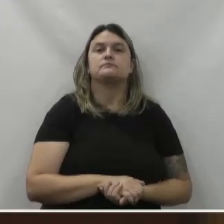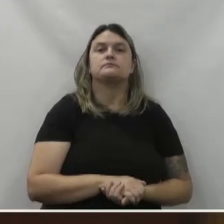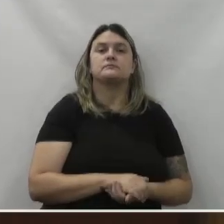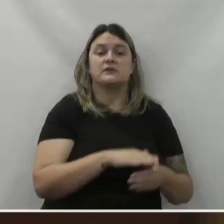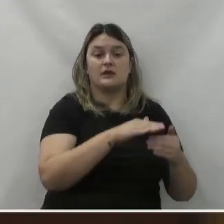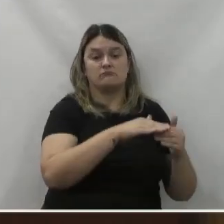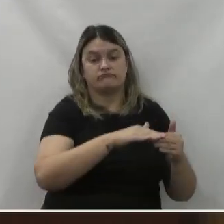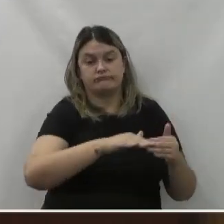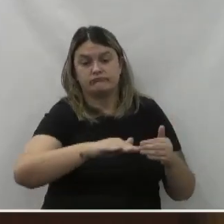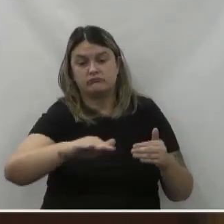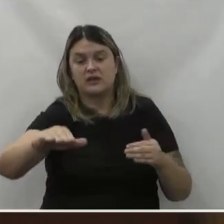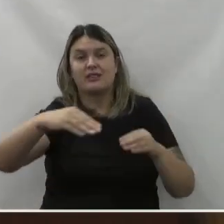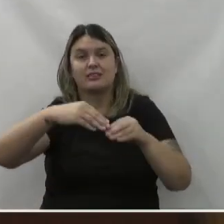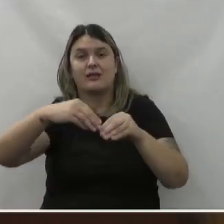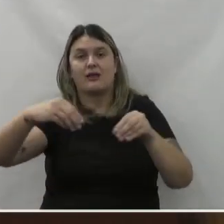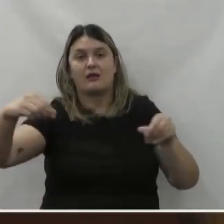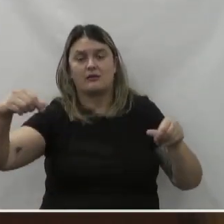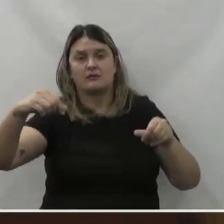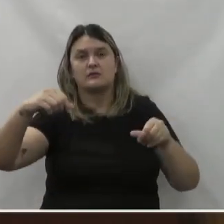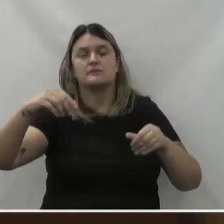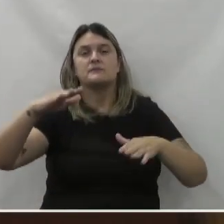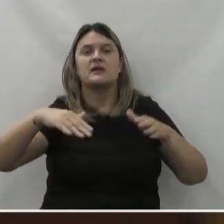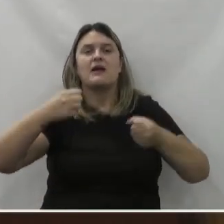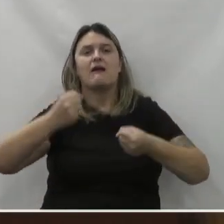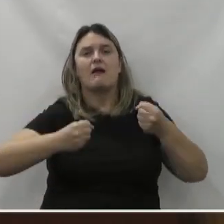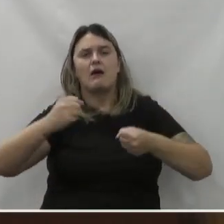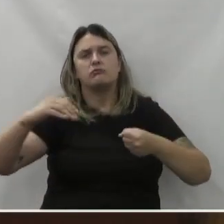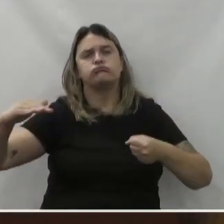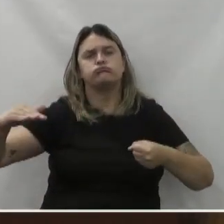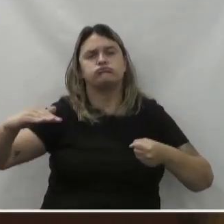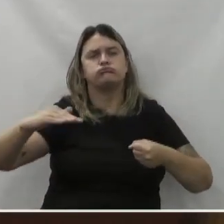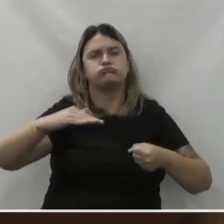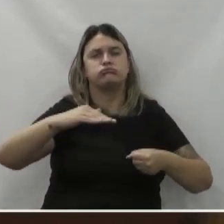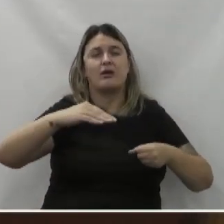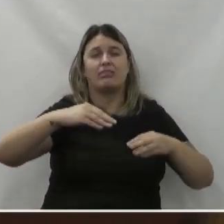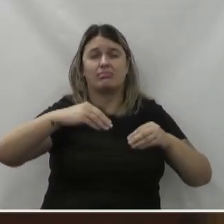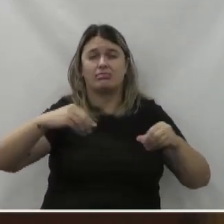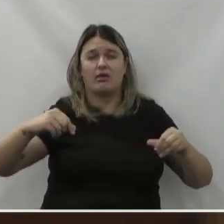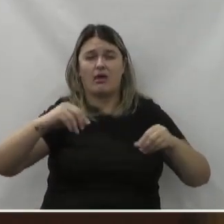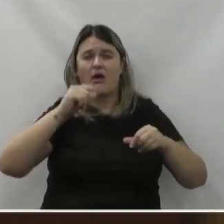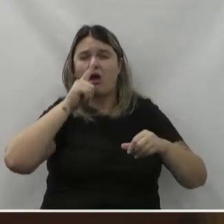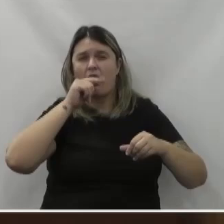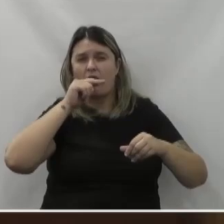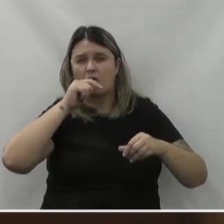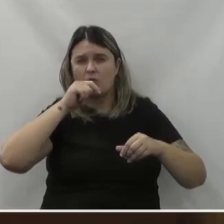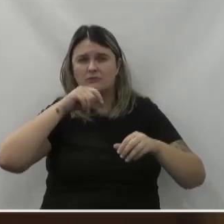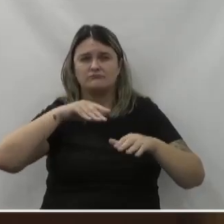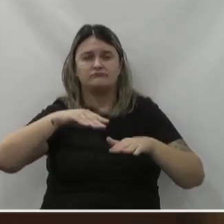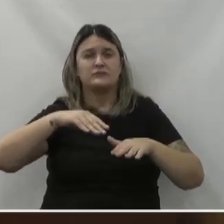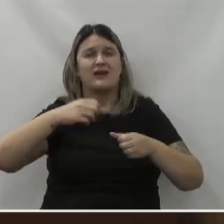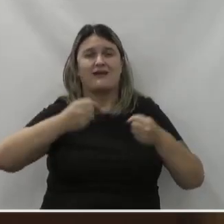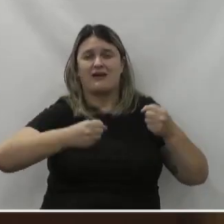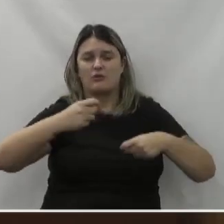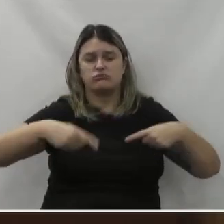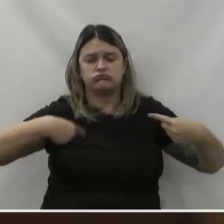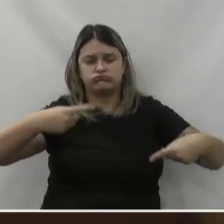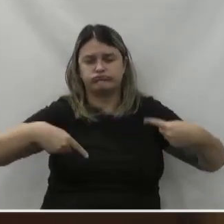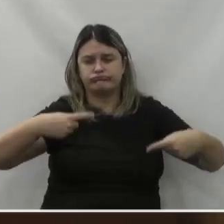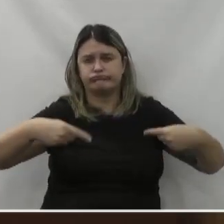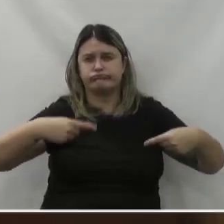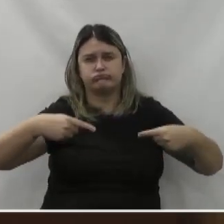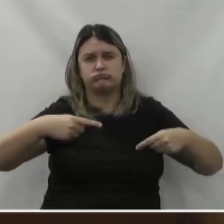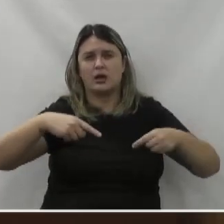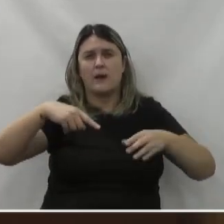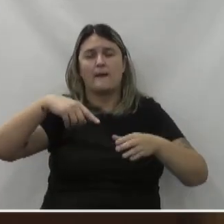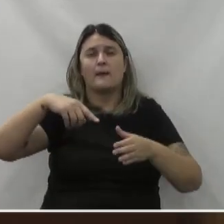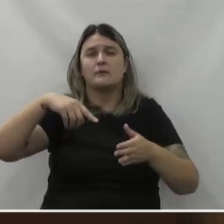estrada de chão. Então os carros vêm ali, né, dia de chuva, patinam e formam uma cratera. Isso acontece em diversos outros